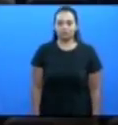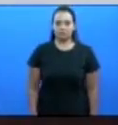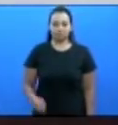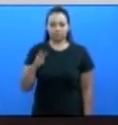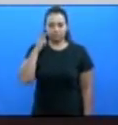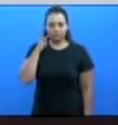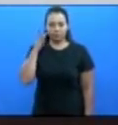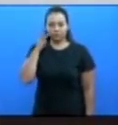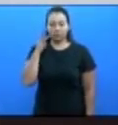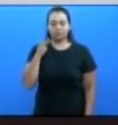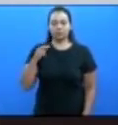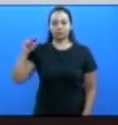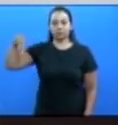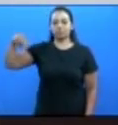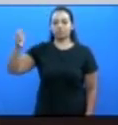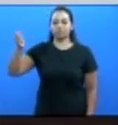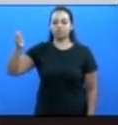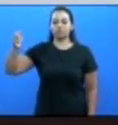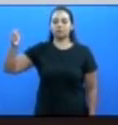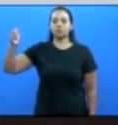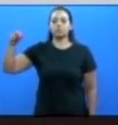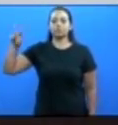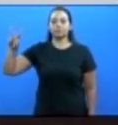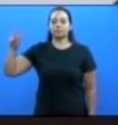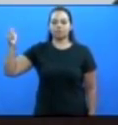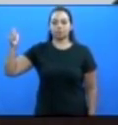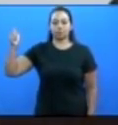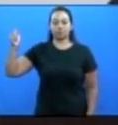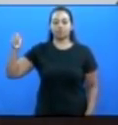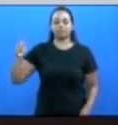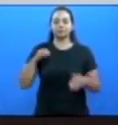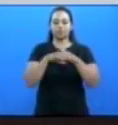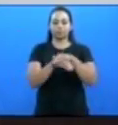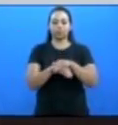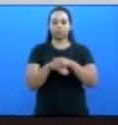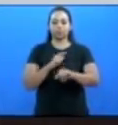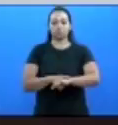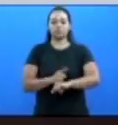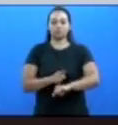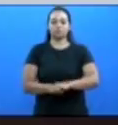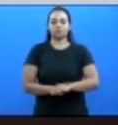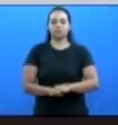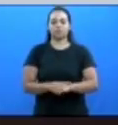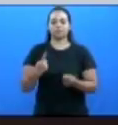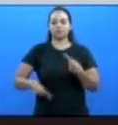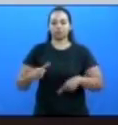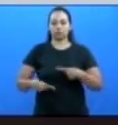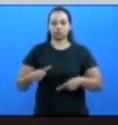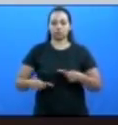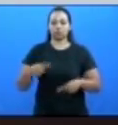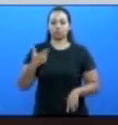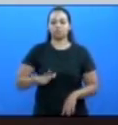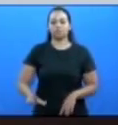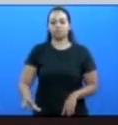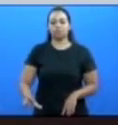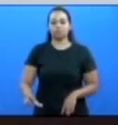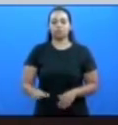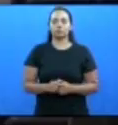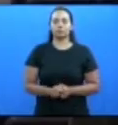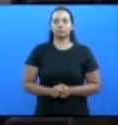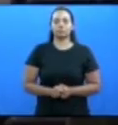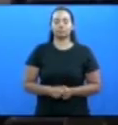reservando 11 minutos e 53 segundos. Continua em discussão. Vereadora Durvalina Garcia está